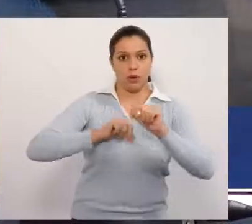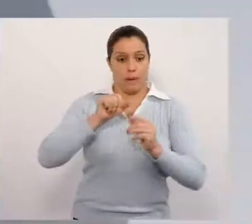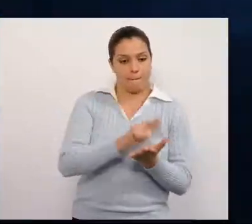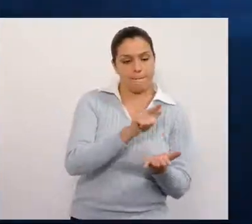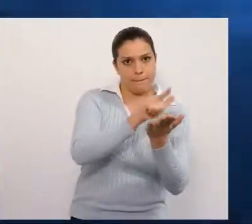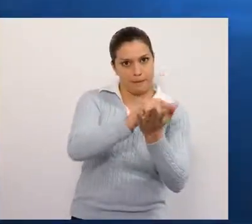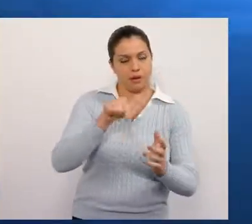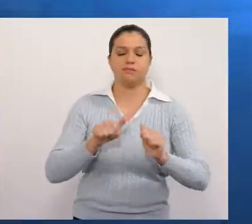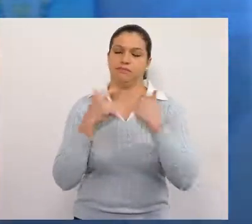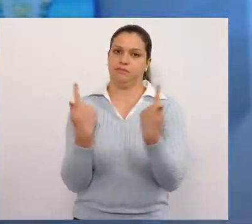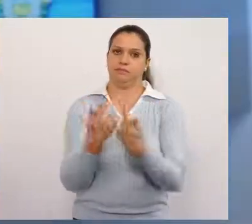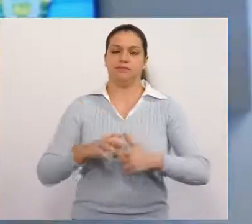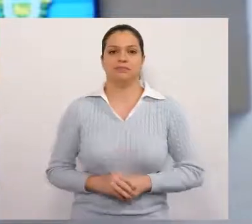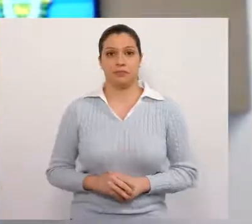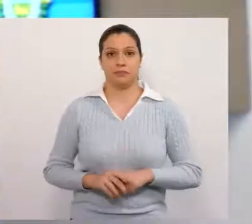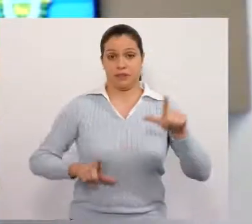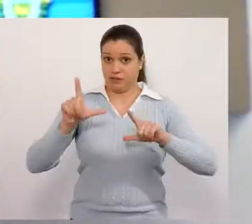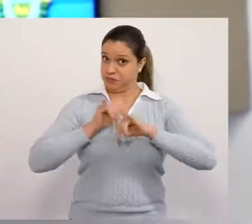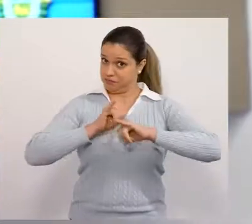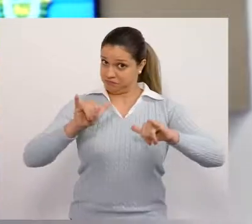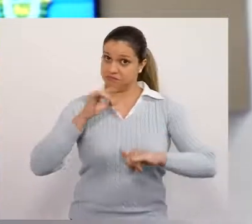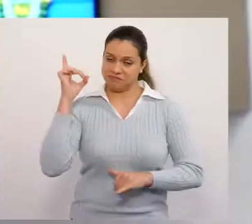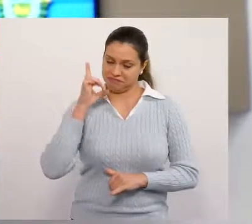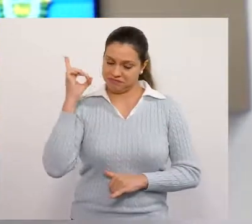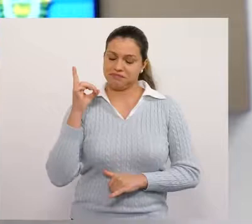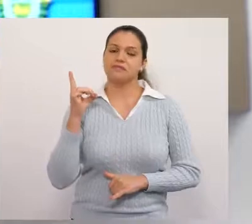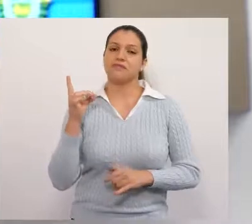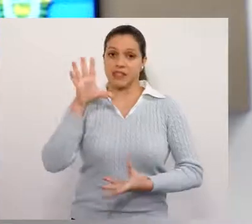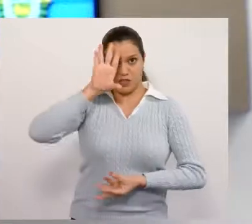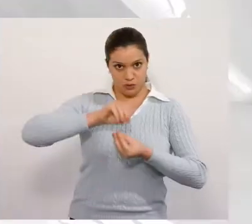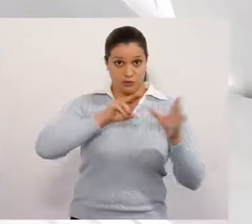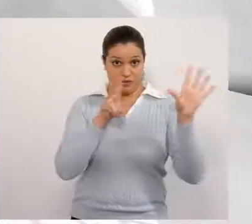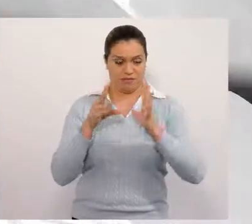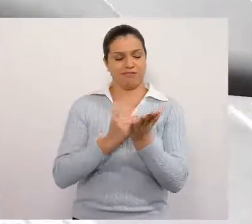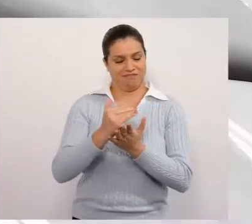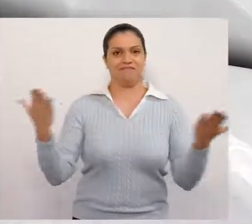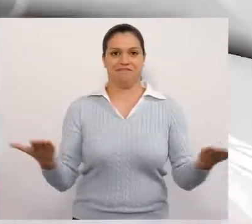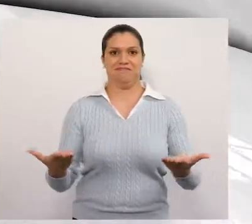na Assembleia. O Jornal Parlamentar começa agora.